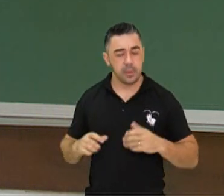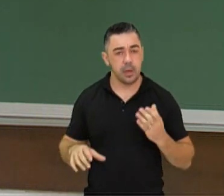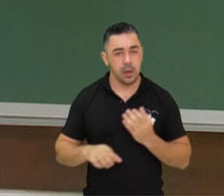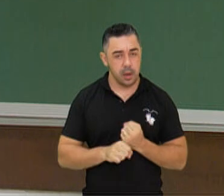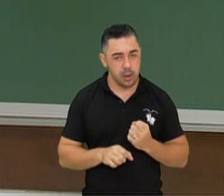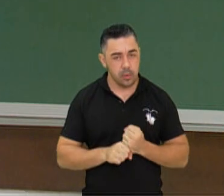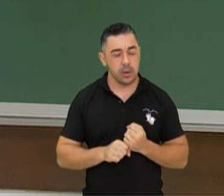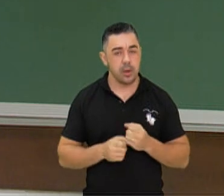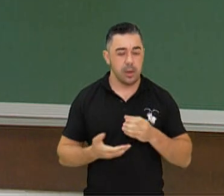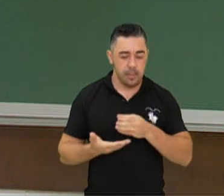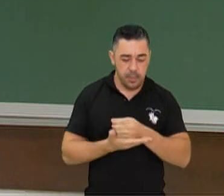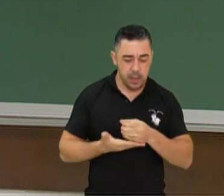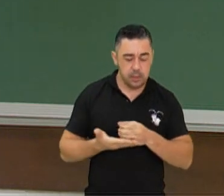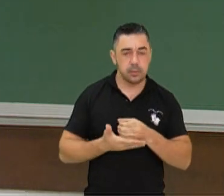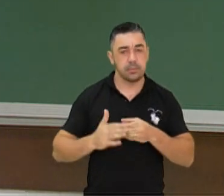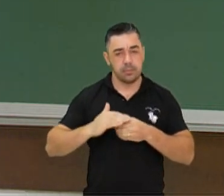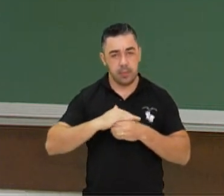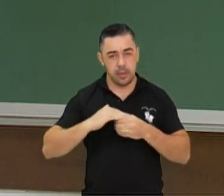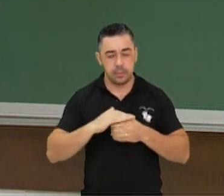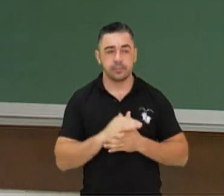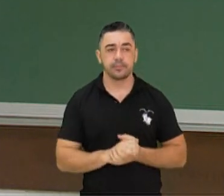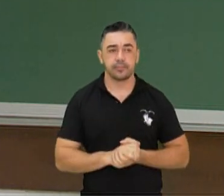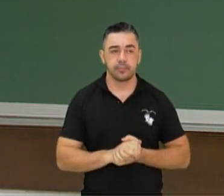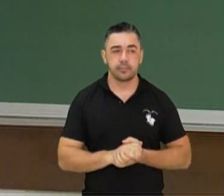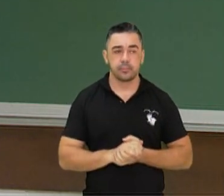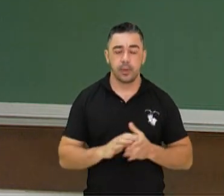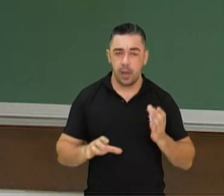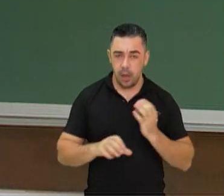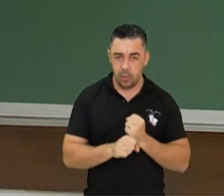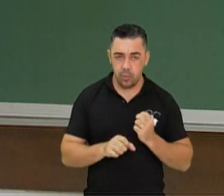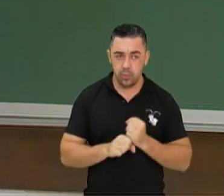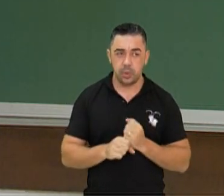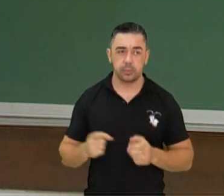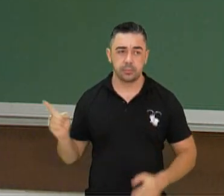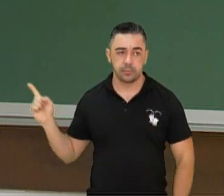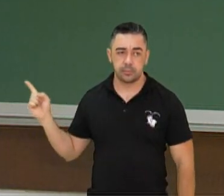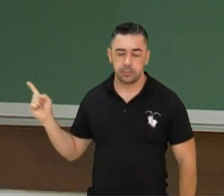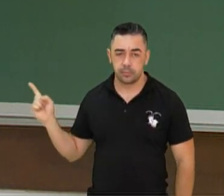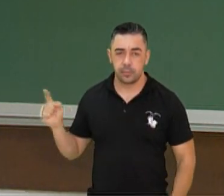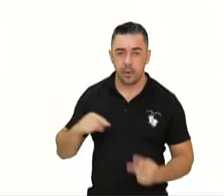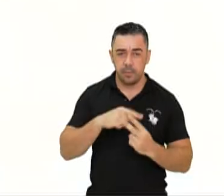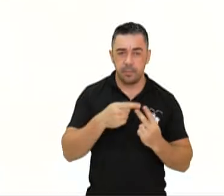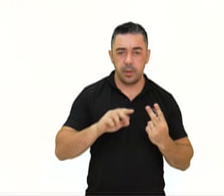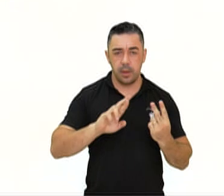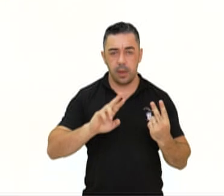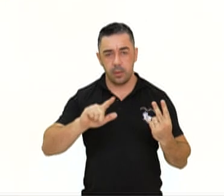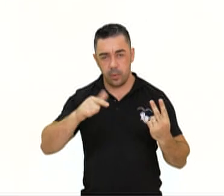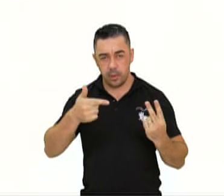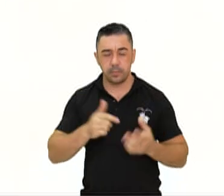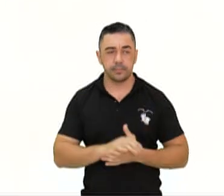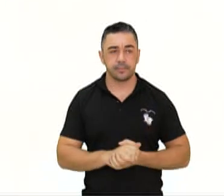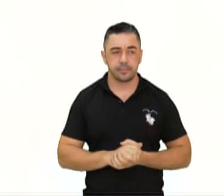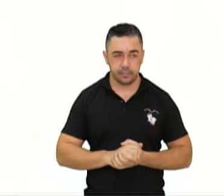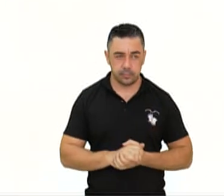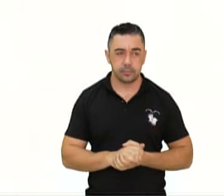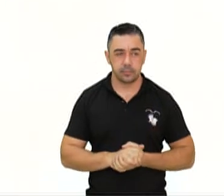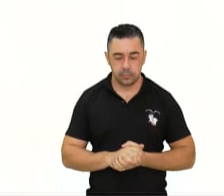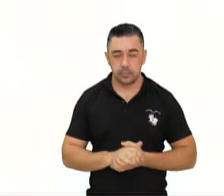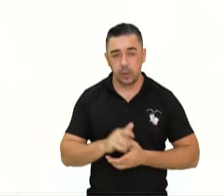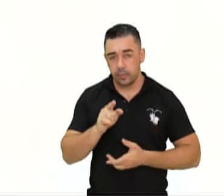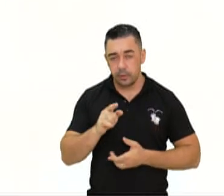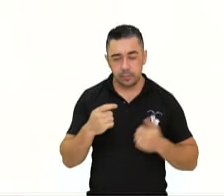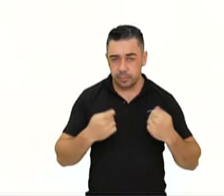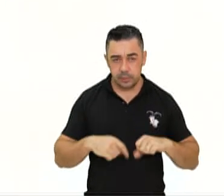as áreas da base menor e base maior. Então, calculei usando πr ao quadrado. Sempre lembrando, então, que você